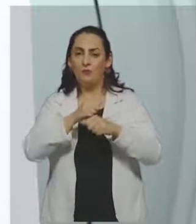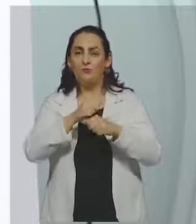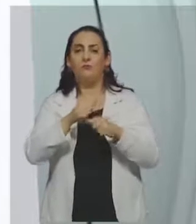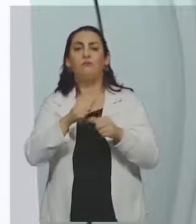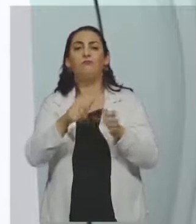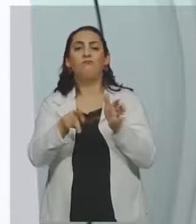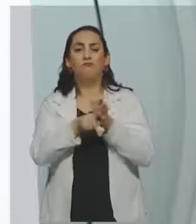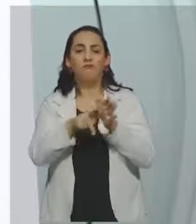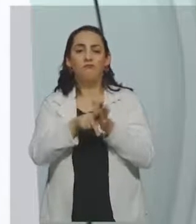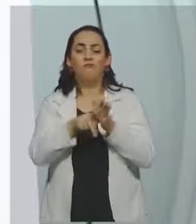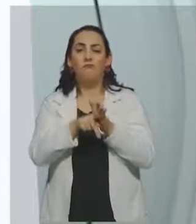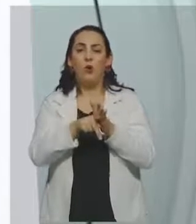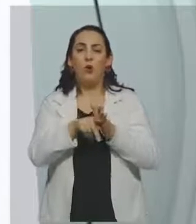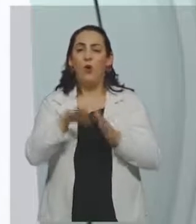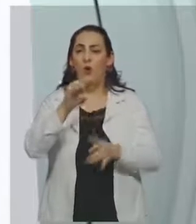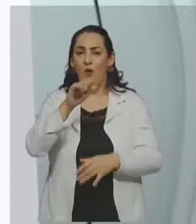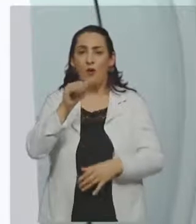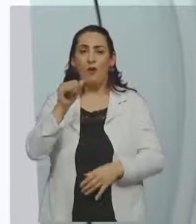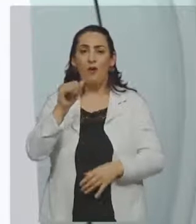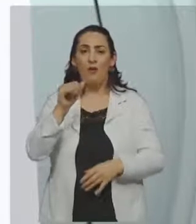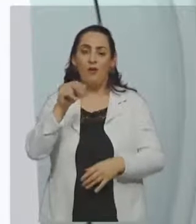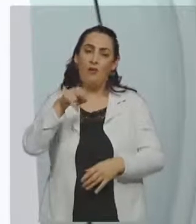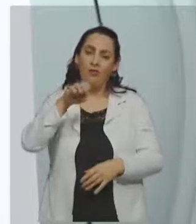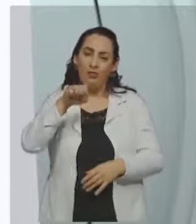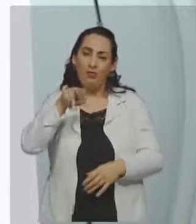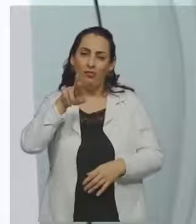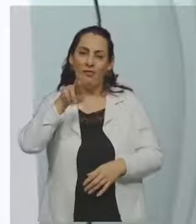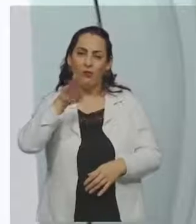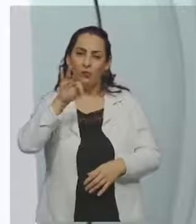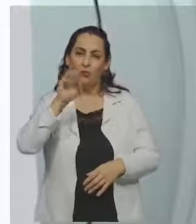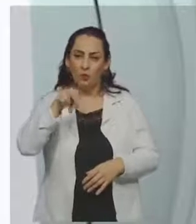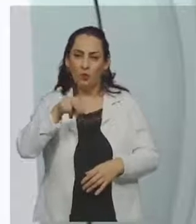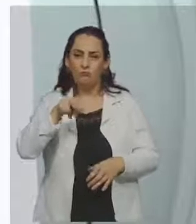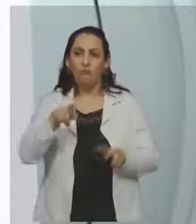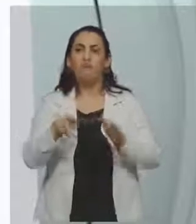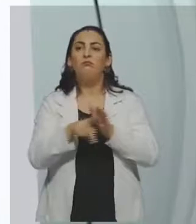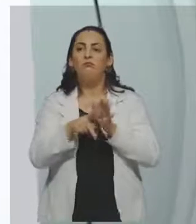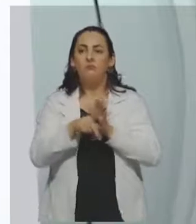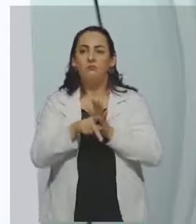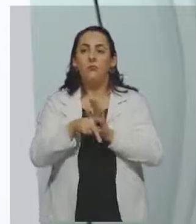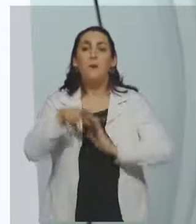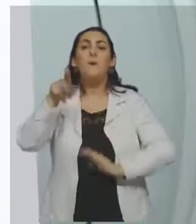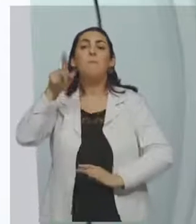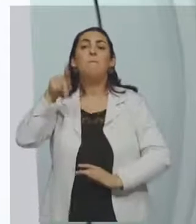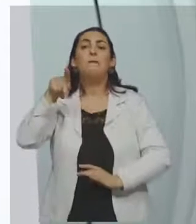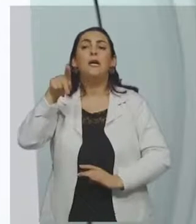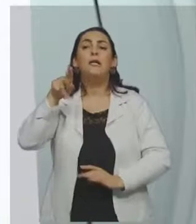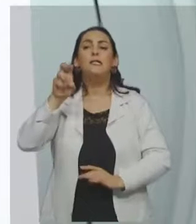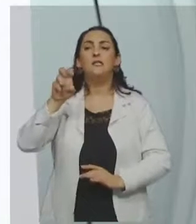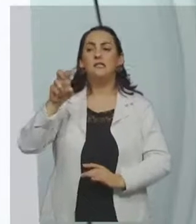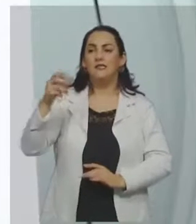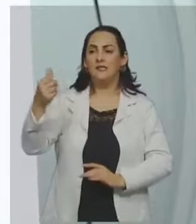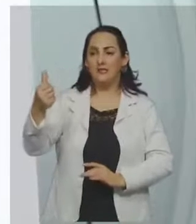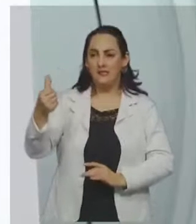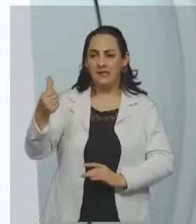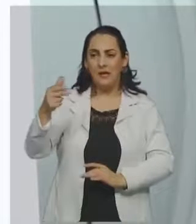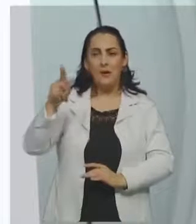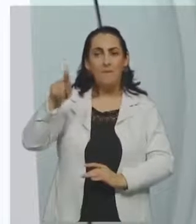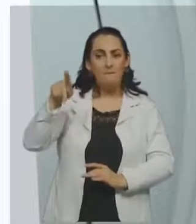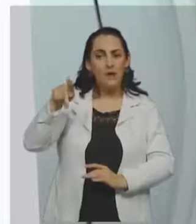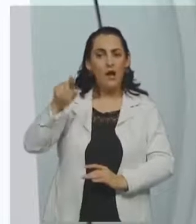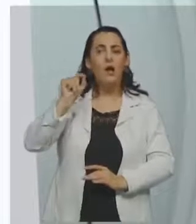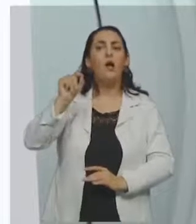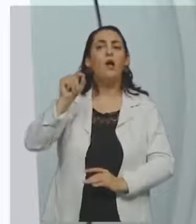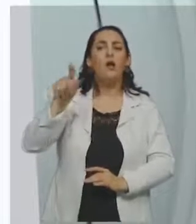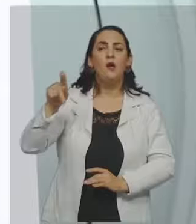e que o número atômico, né, ou seja, a parte de prótons ali é 56, eu consigo fazer o